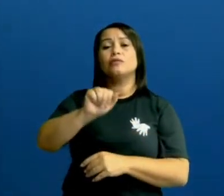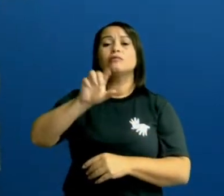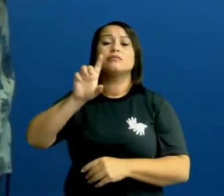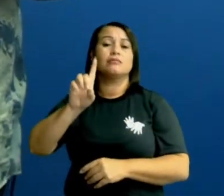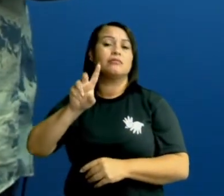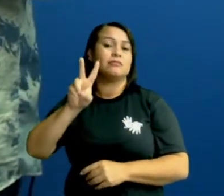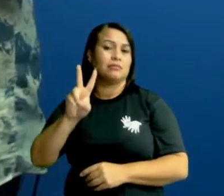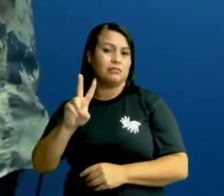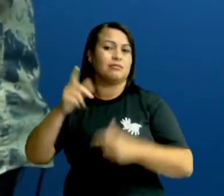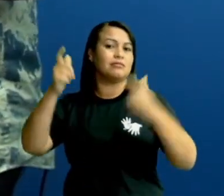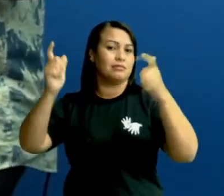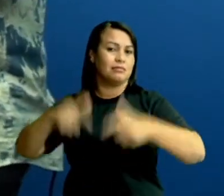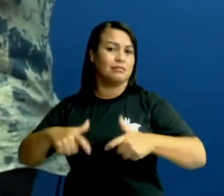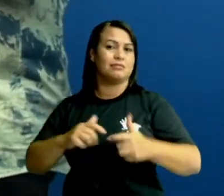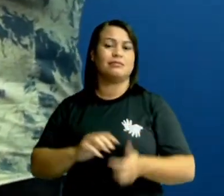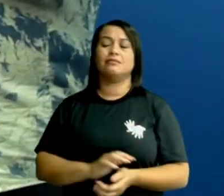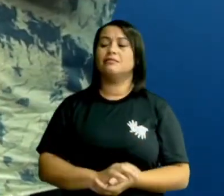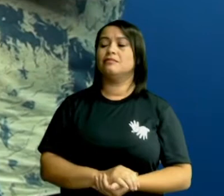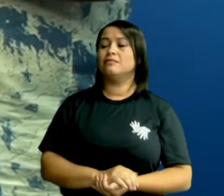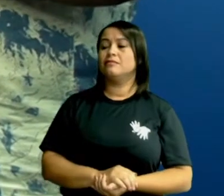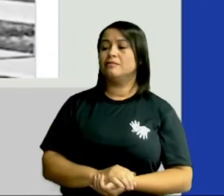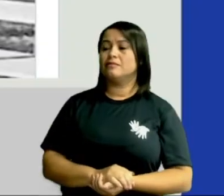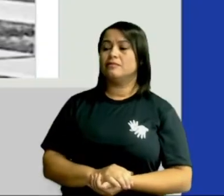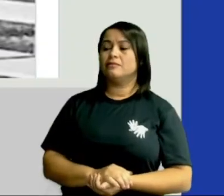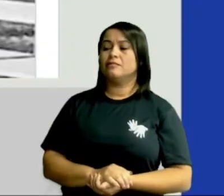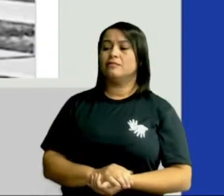de lugar.